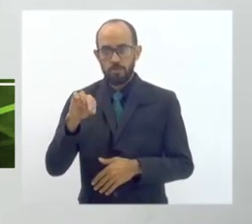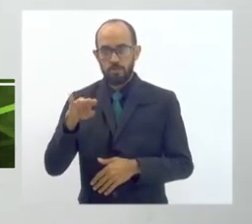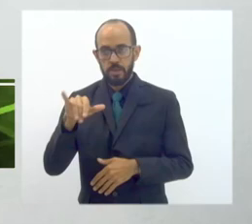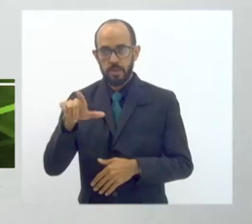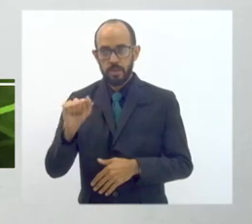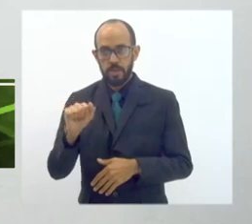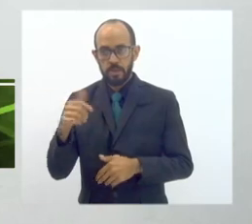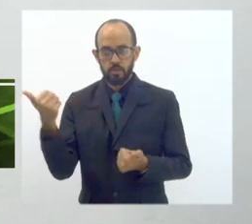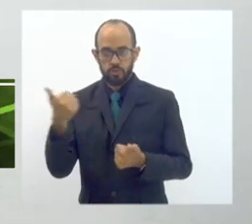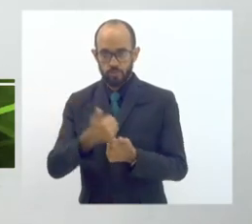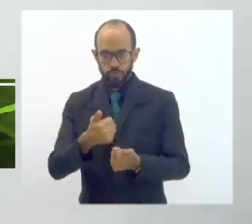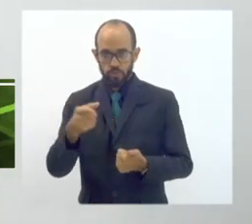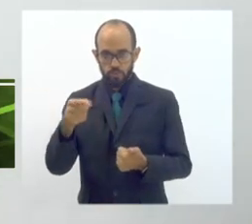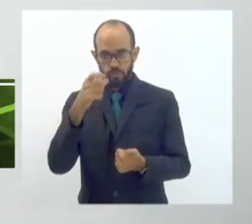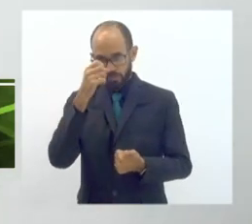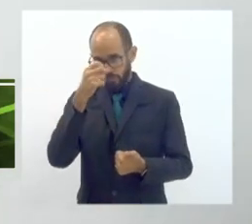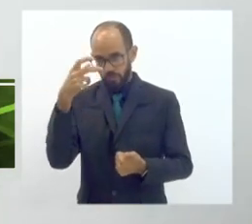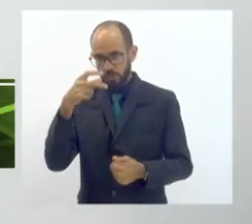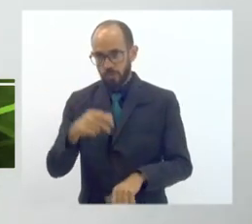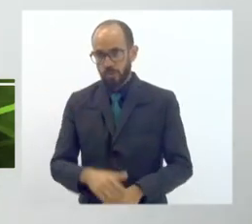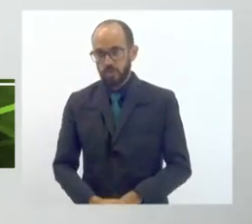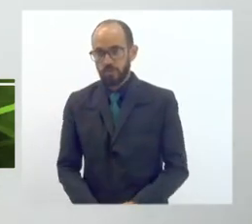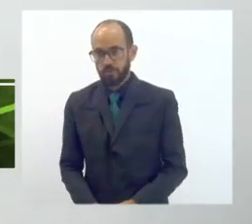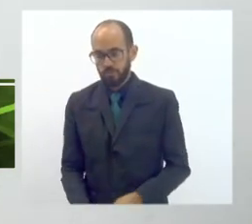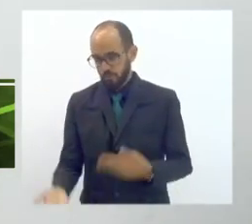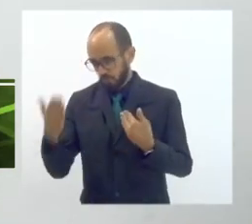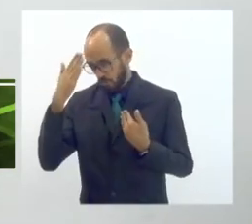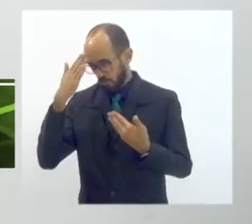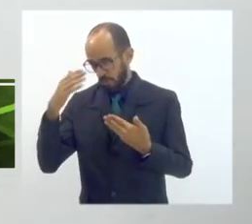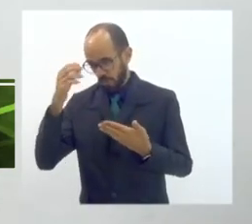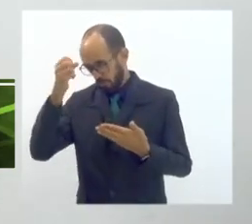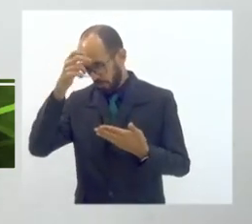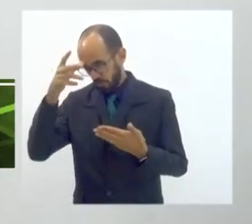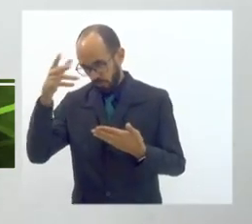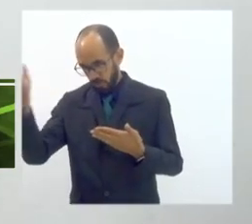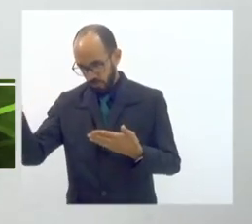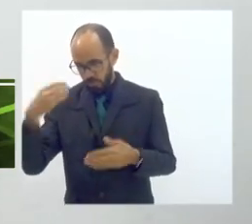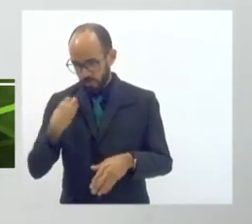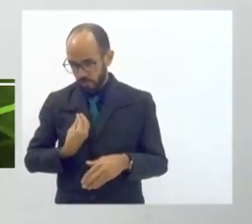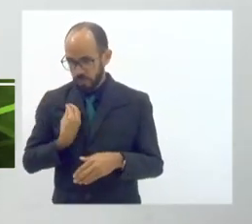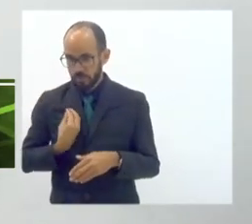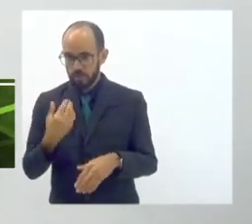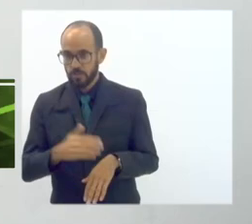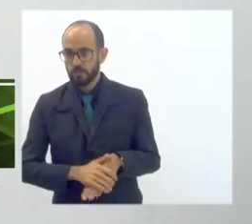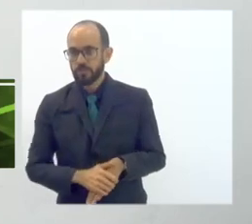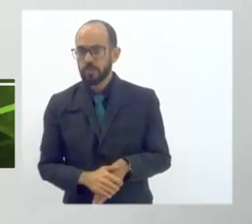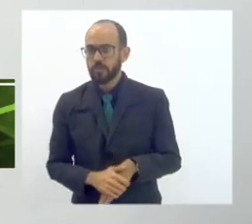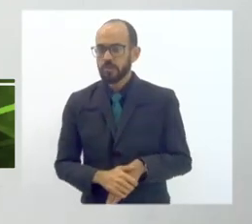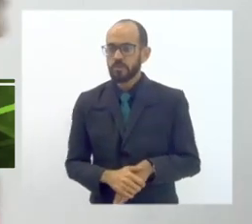a substituição, por favor. Muito obrigado, prefeito, pela presença. Bom,